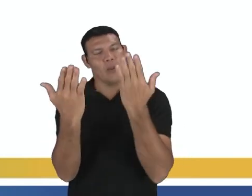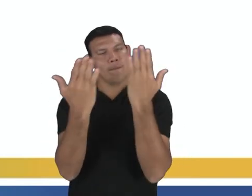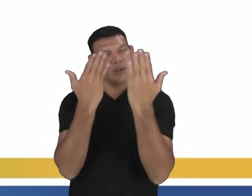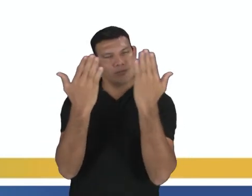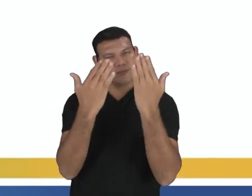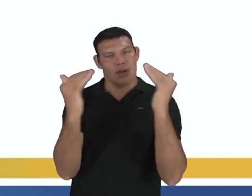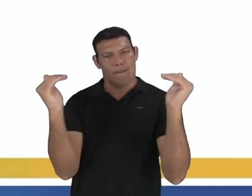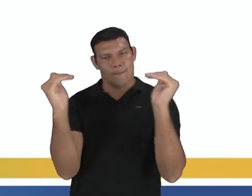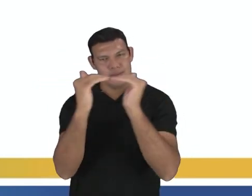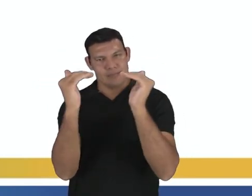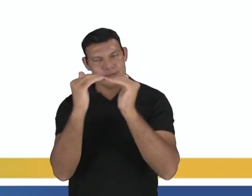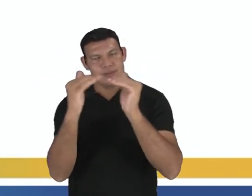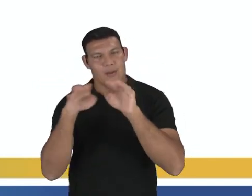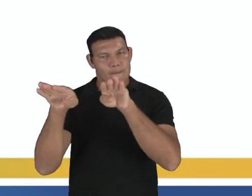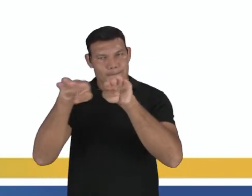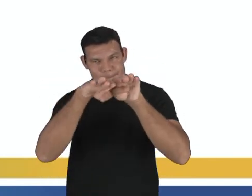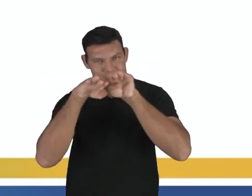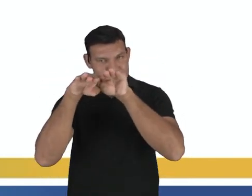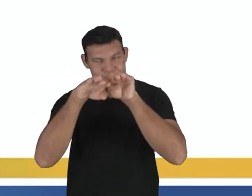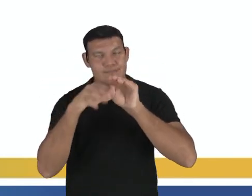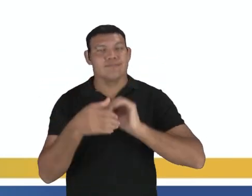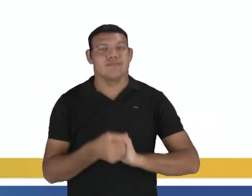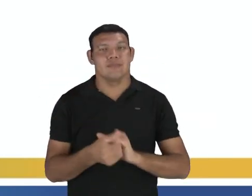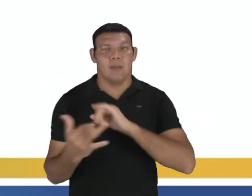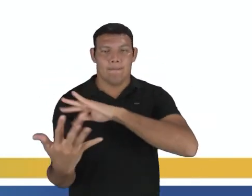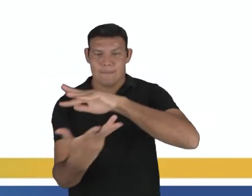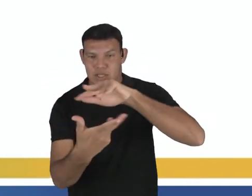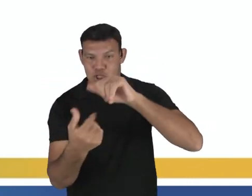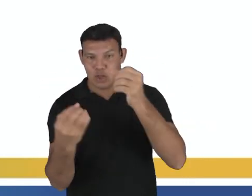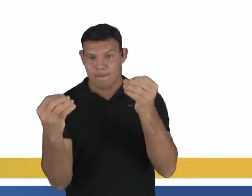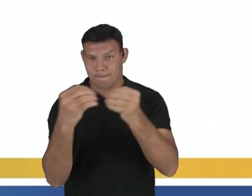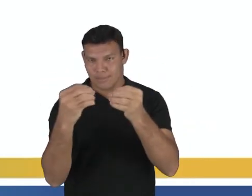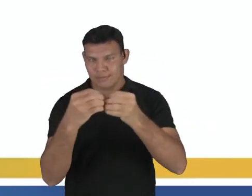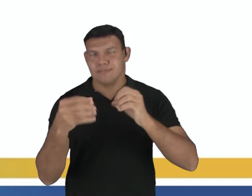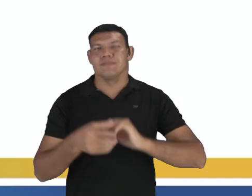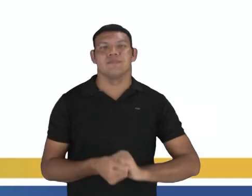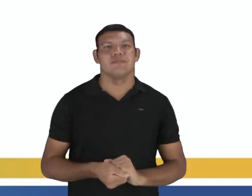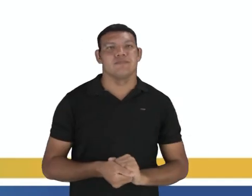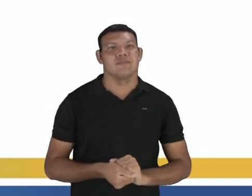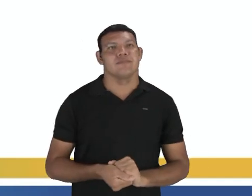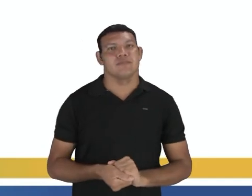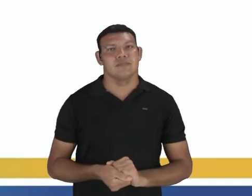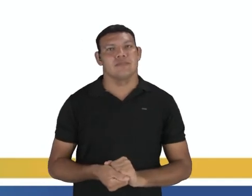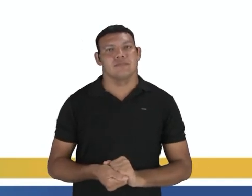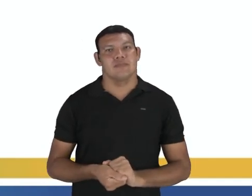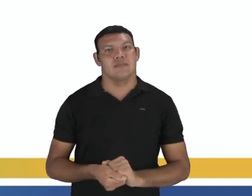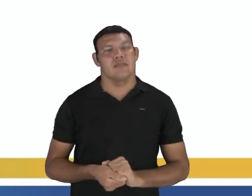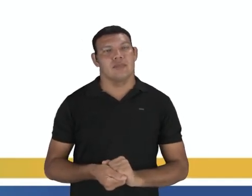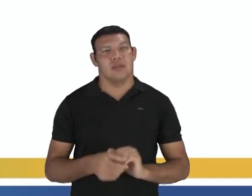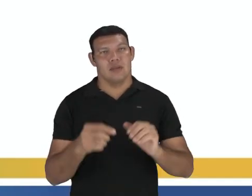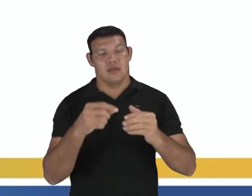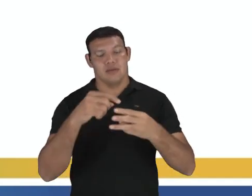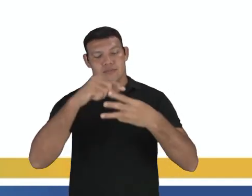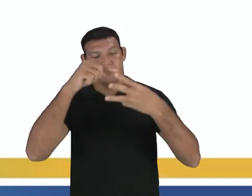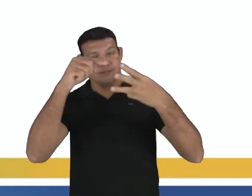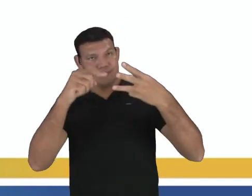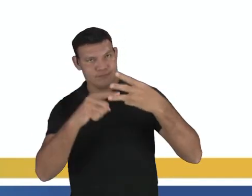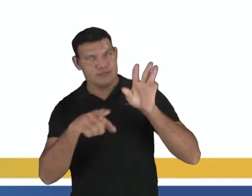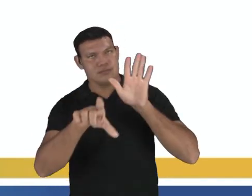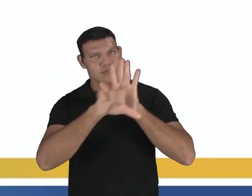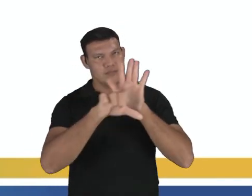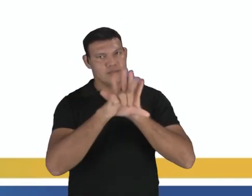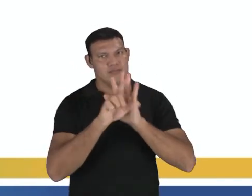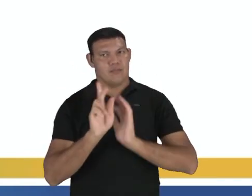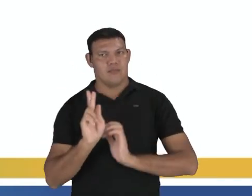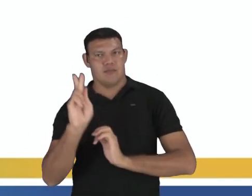outro, igualando com outro planeta que esteja um pouco mais próximo. Então, essas foram, no caso, as 3